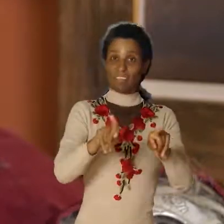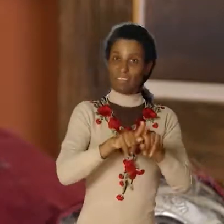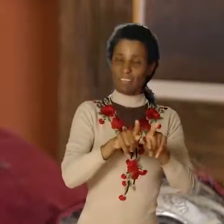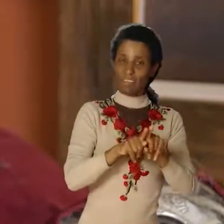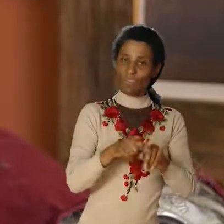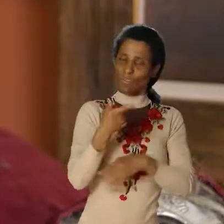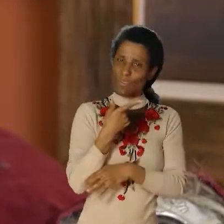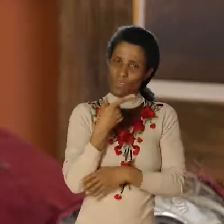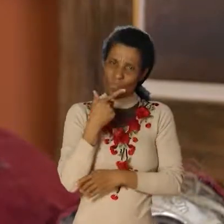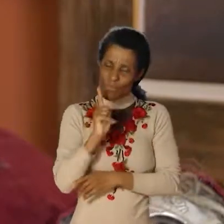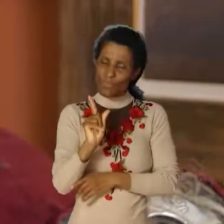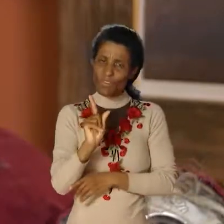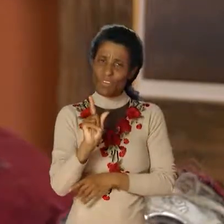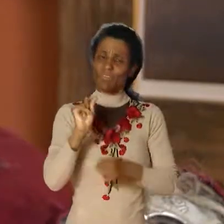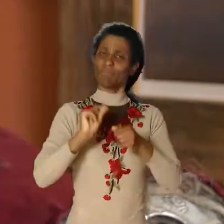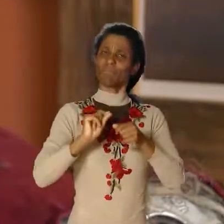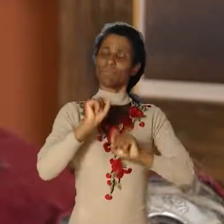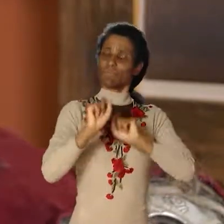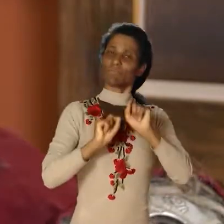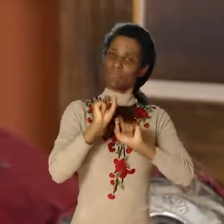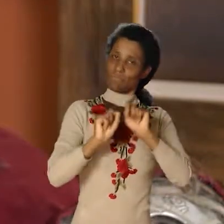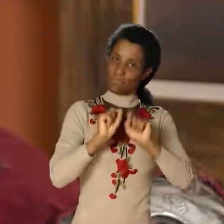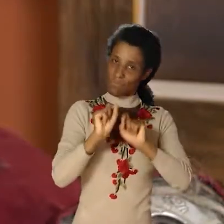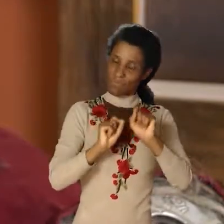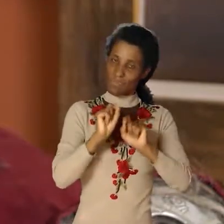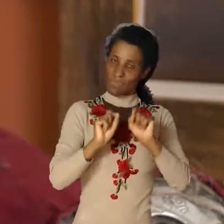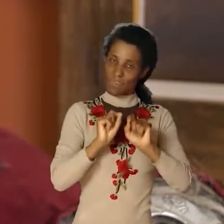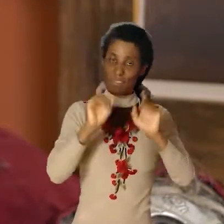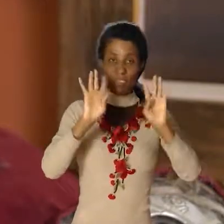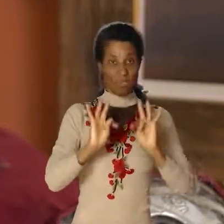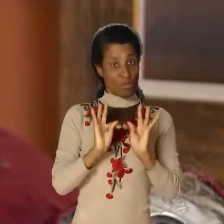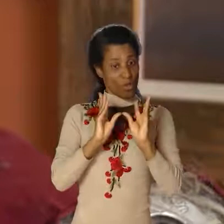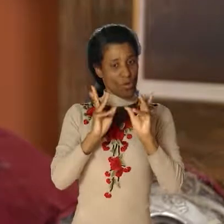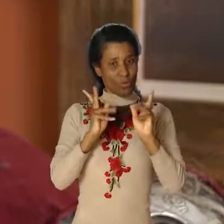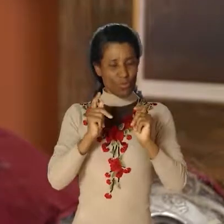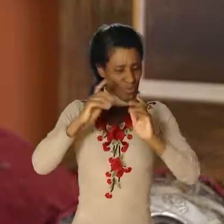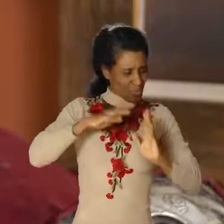adaptar e ele vai permitir ou ele vai possibilitar que